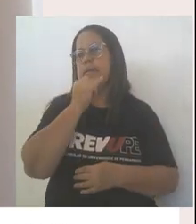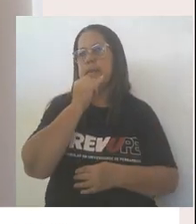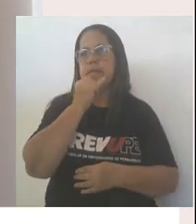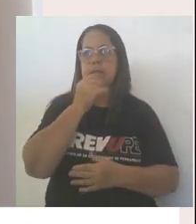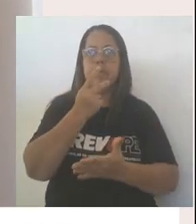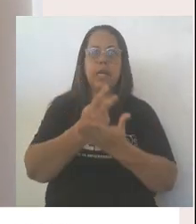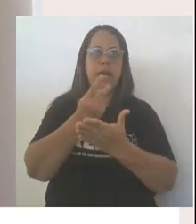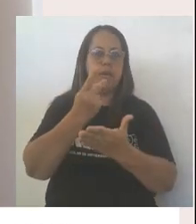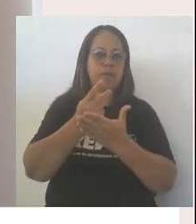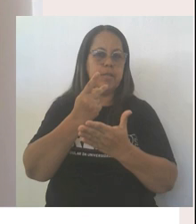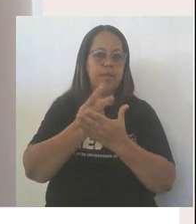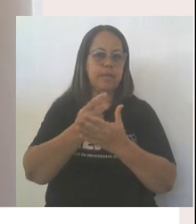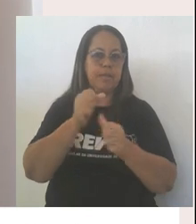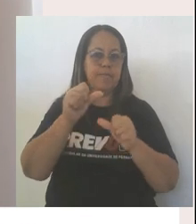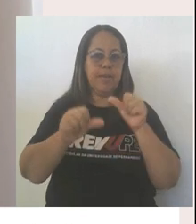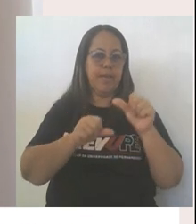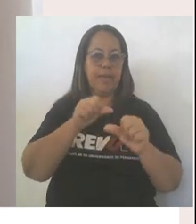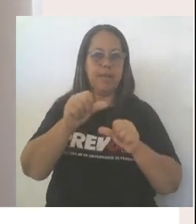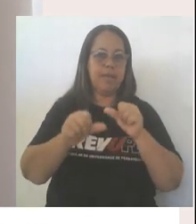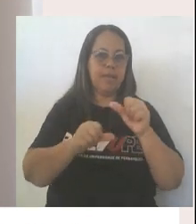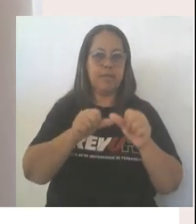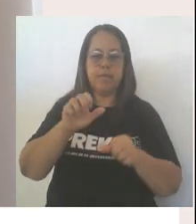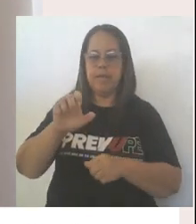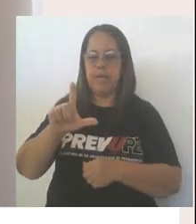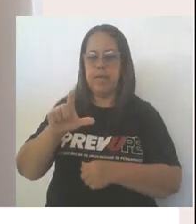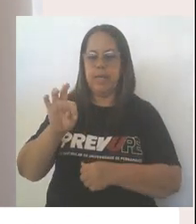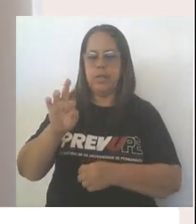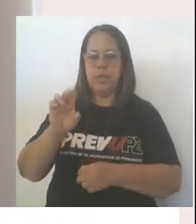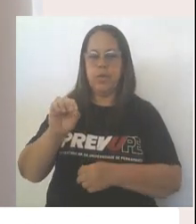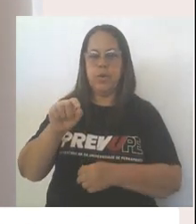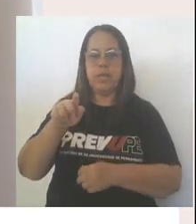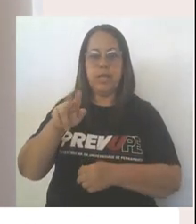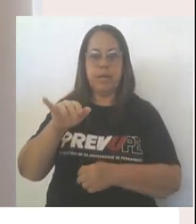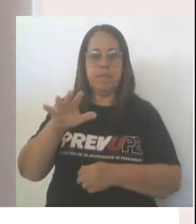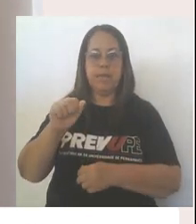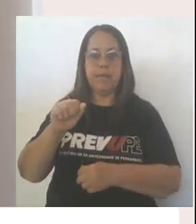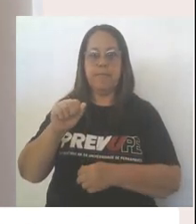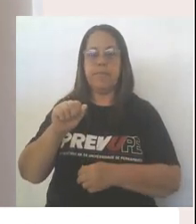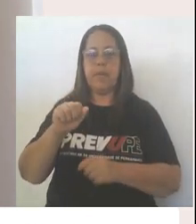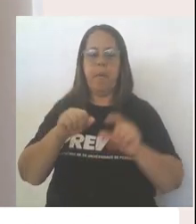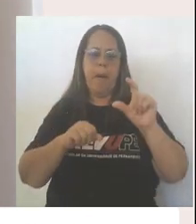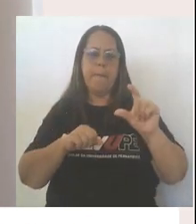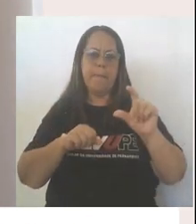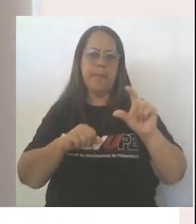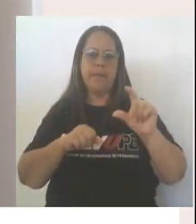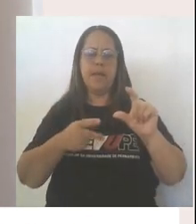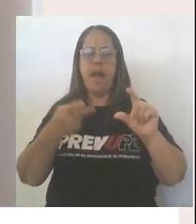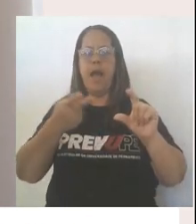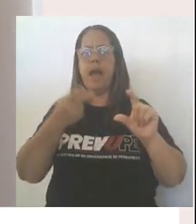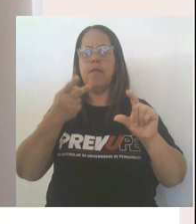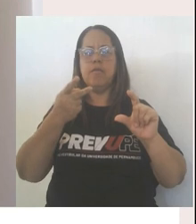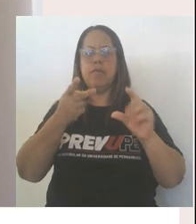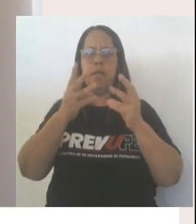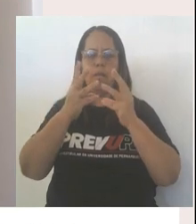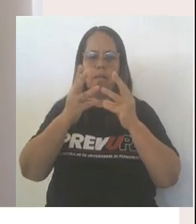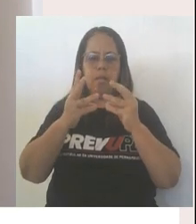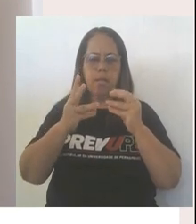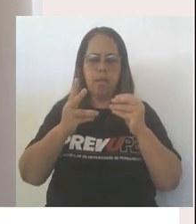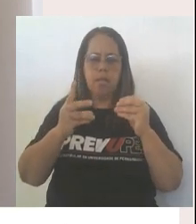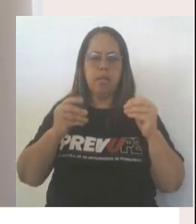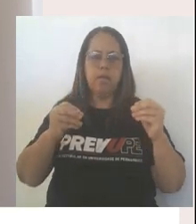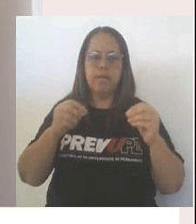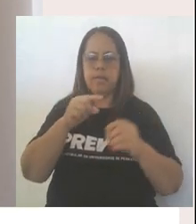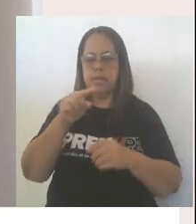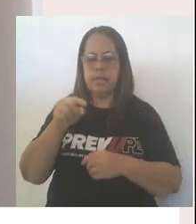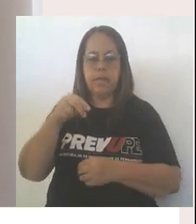reações eletroquímicas. O primeiro é de uma pilha alcalina. Em uma pilha alcalina, a oxidação do zinco, Zn,